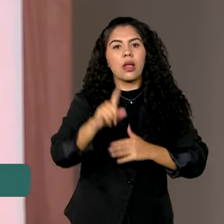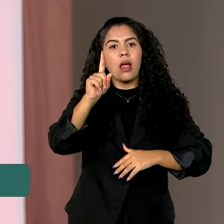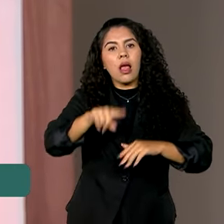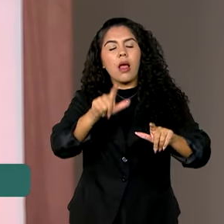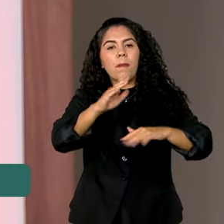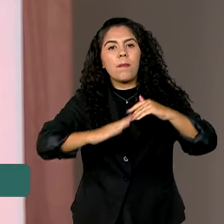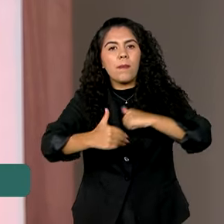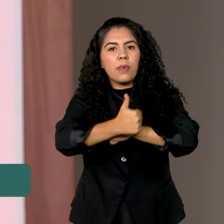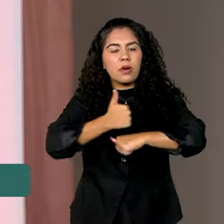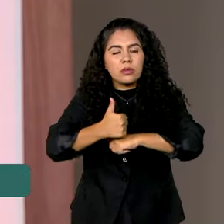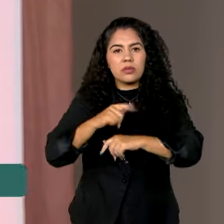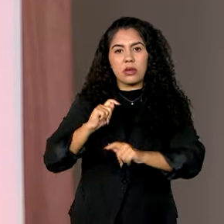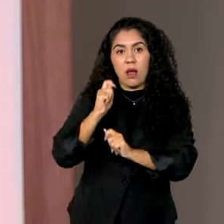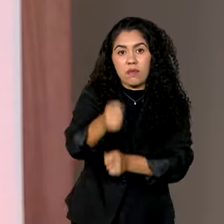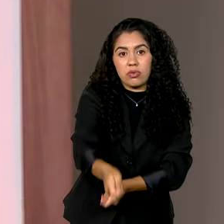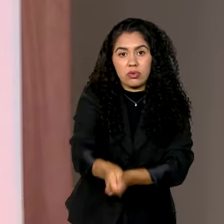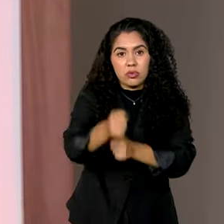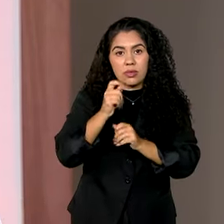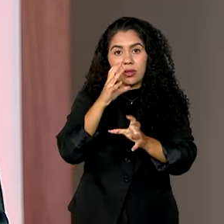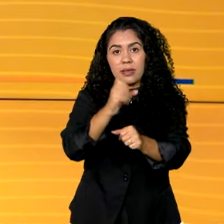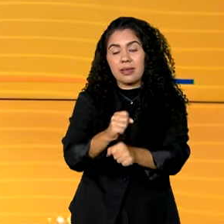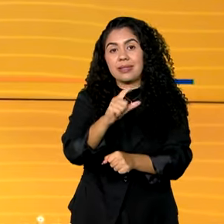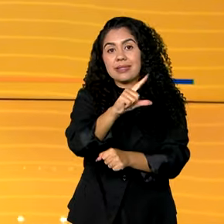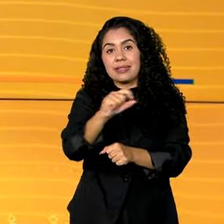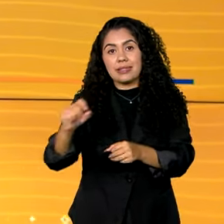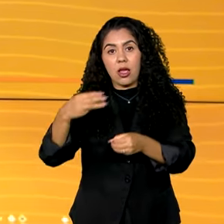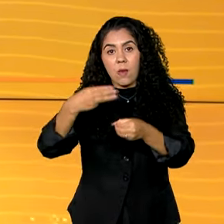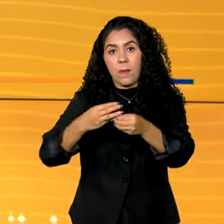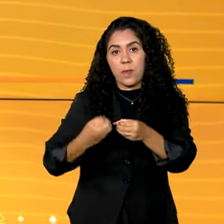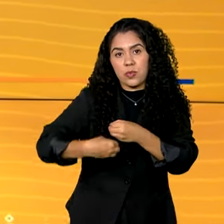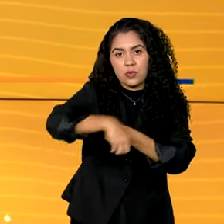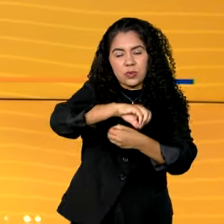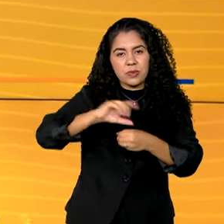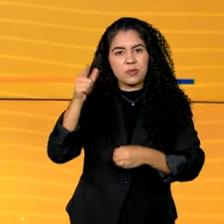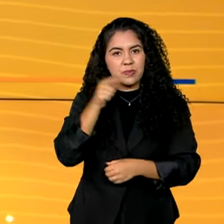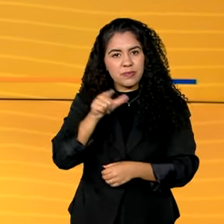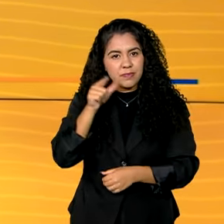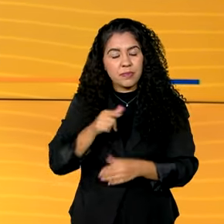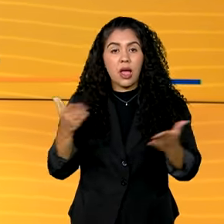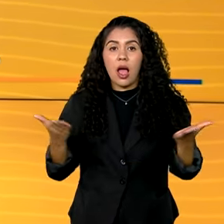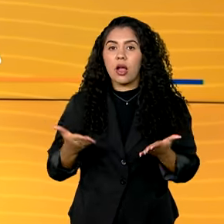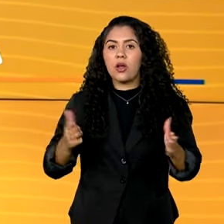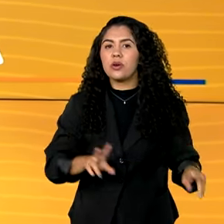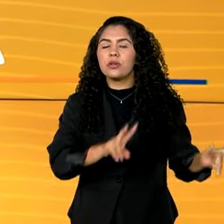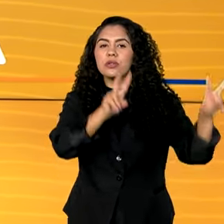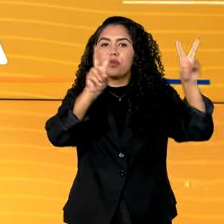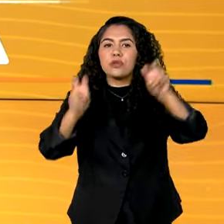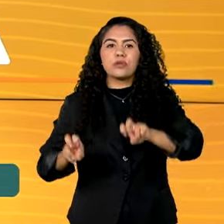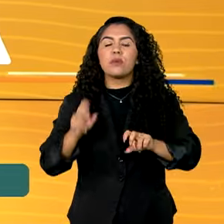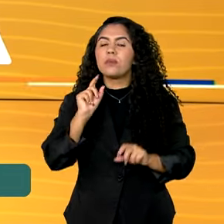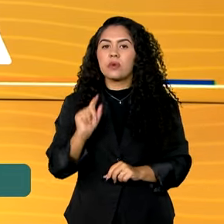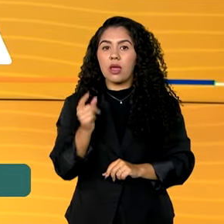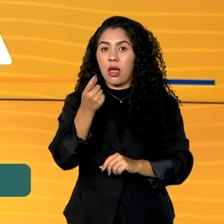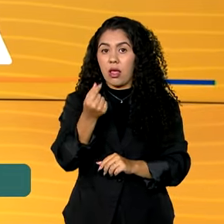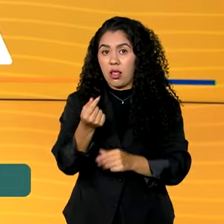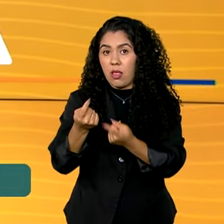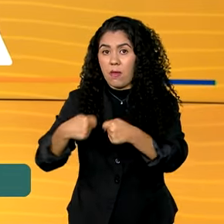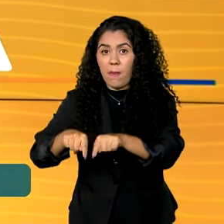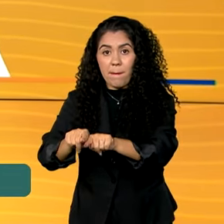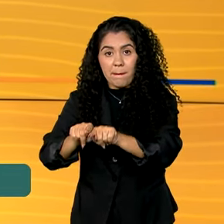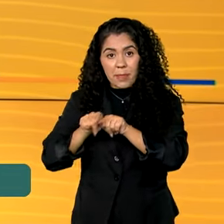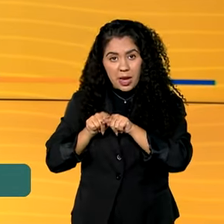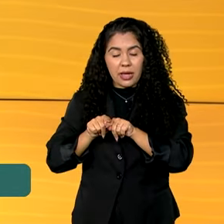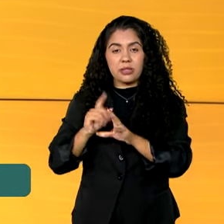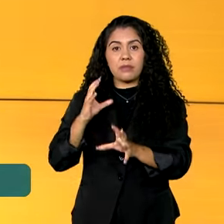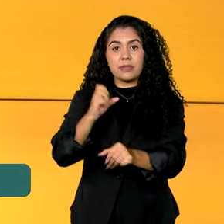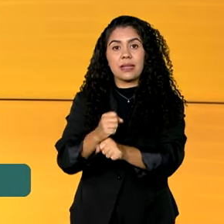de aproximadamente 100 municípios. E uma nova linha de crédito vai beneficiar 30 mil pequenos agricultores. Vão